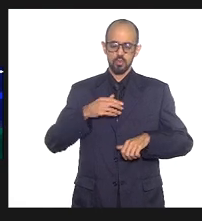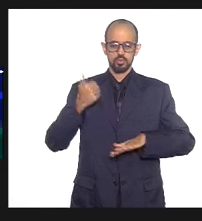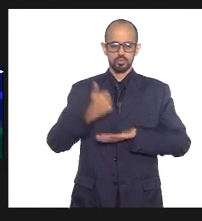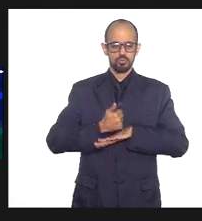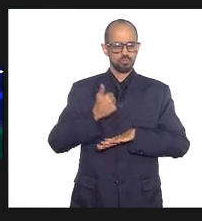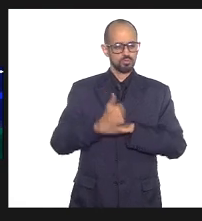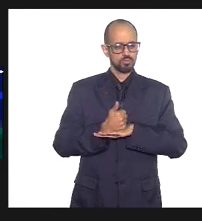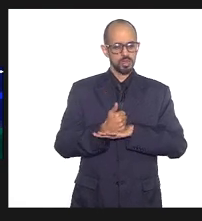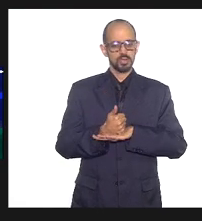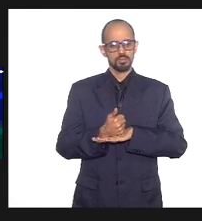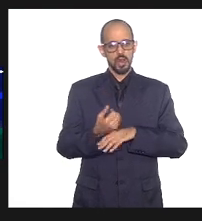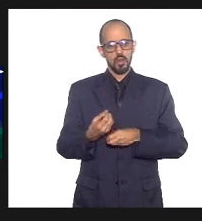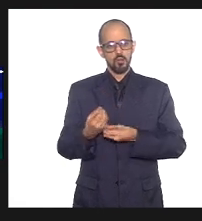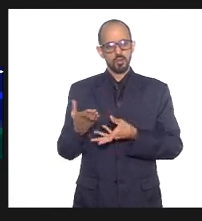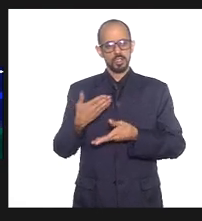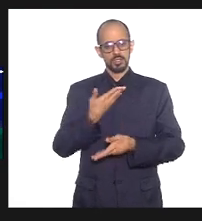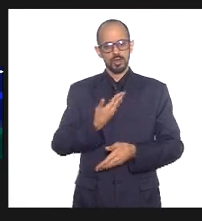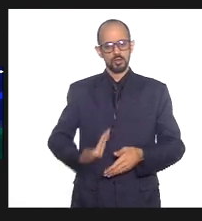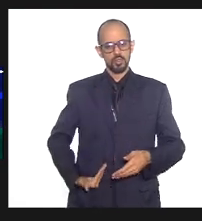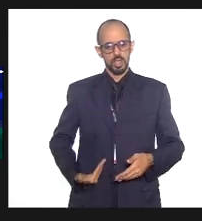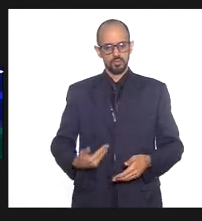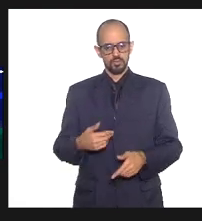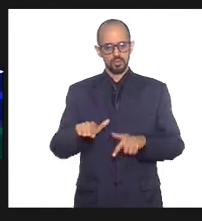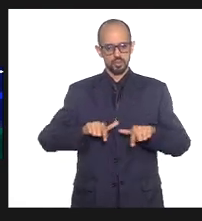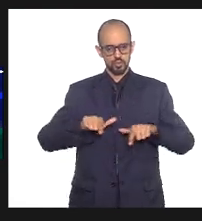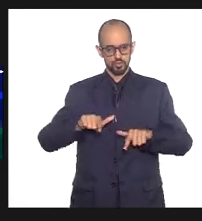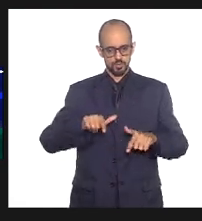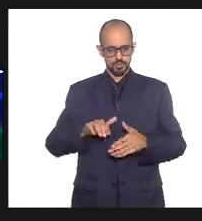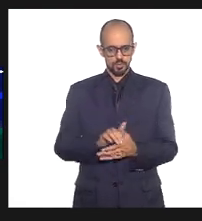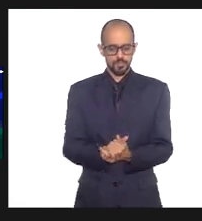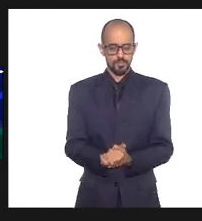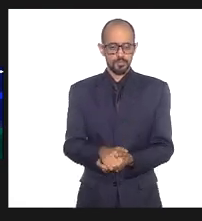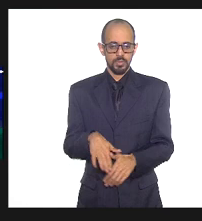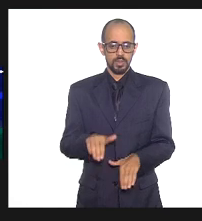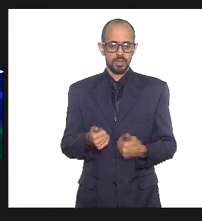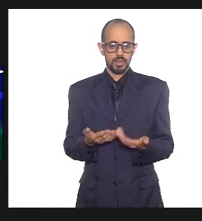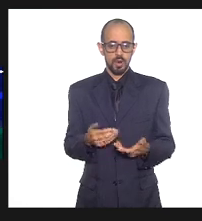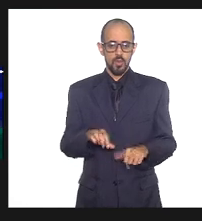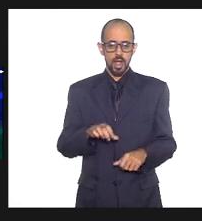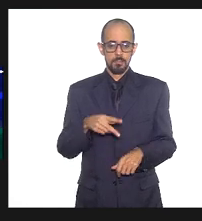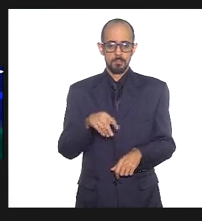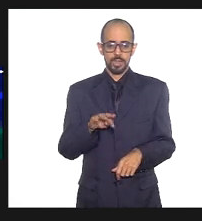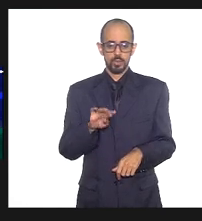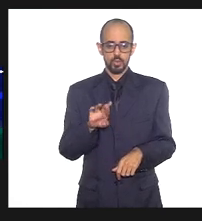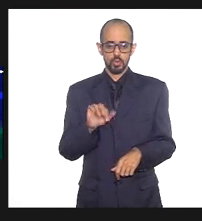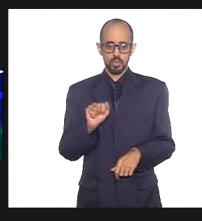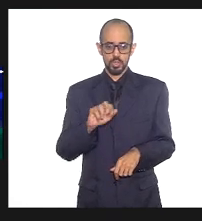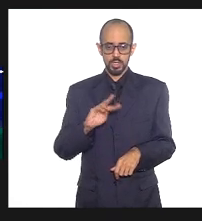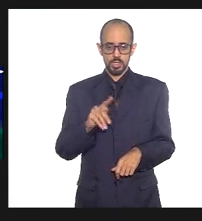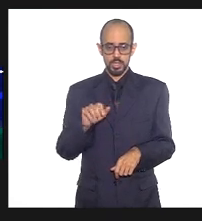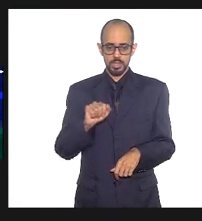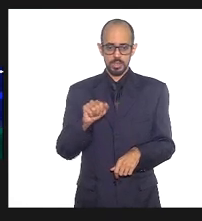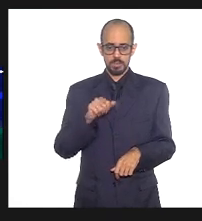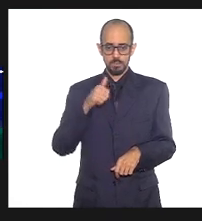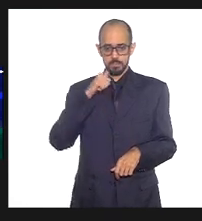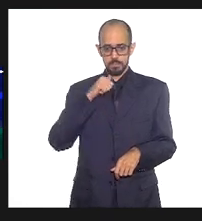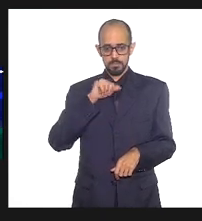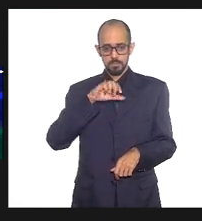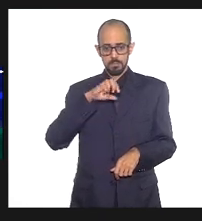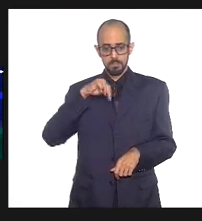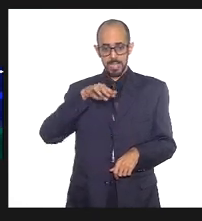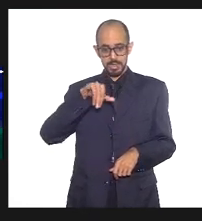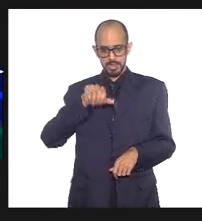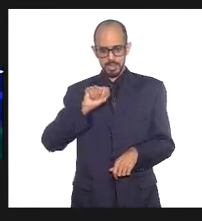a Polícia Militar do Estado do Rio de Janeiro, através da Patrulha Maria da Penha, já mostrou o quanto é importante essa